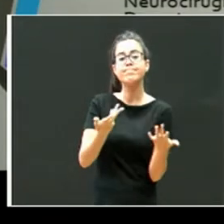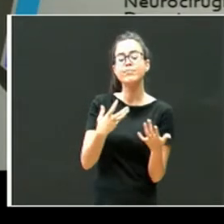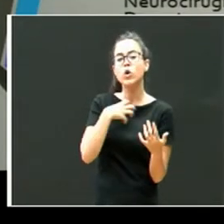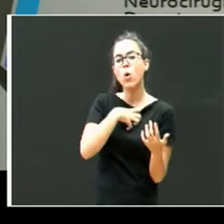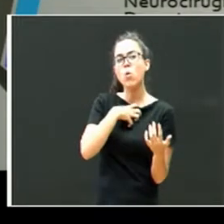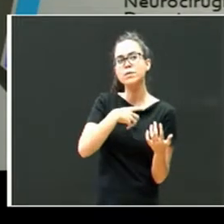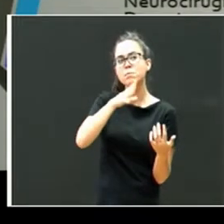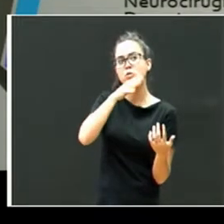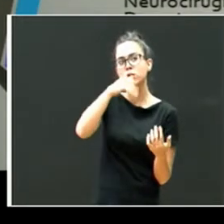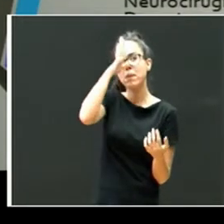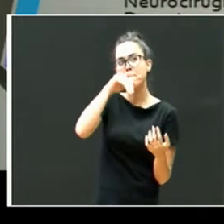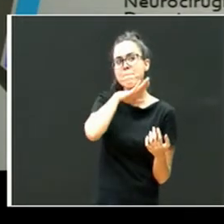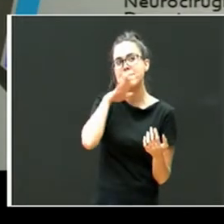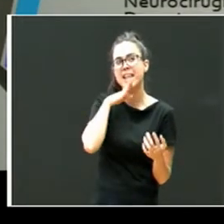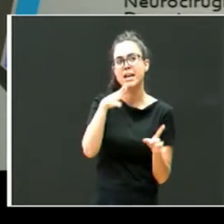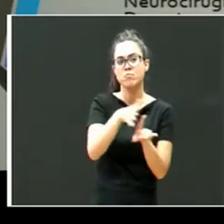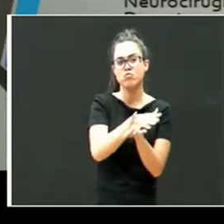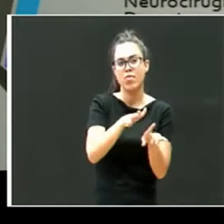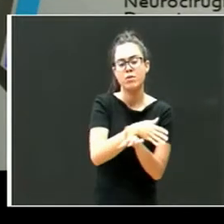abusadores ou maltratadores